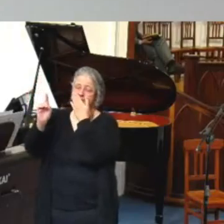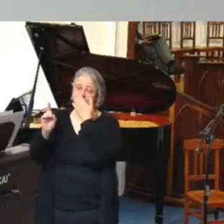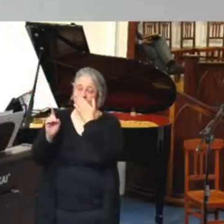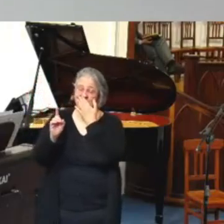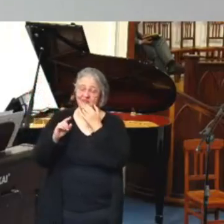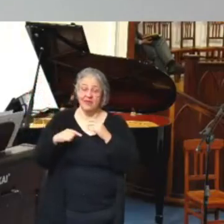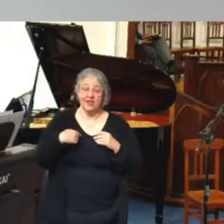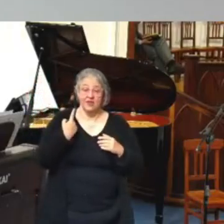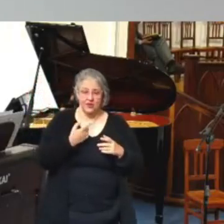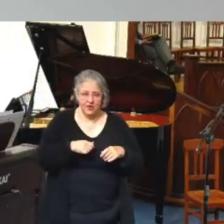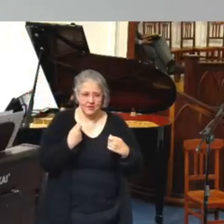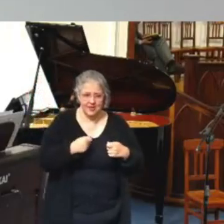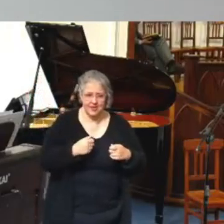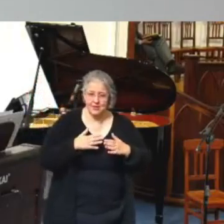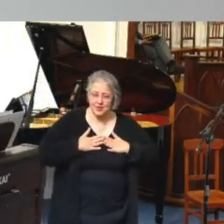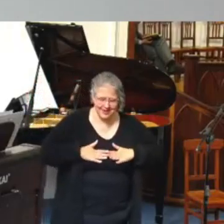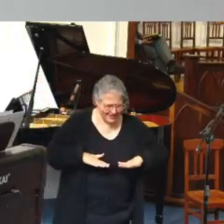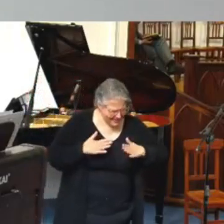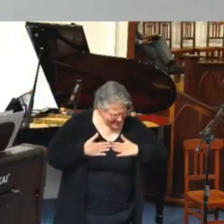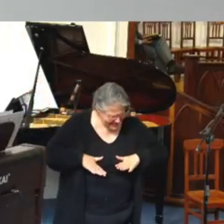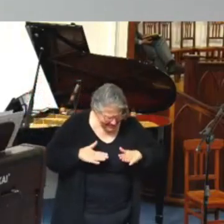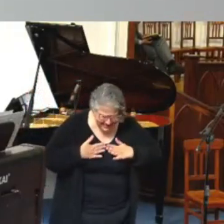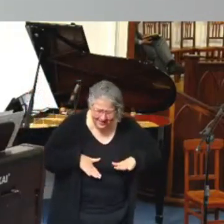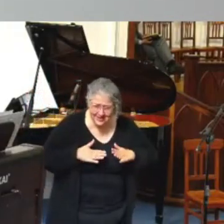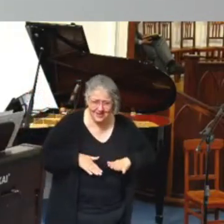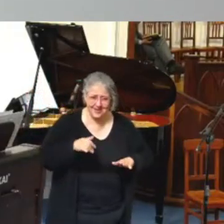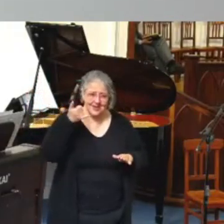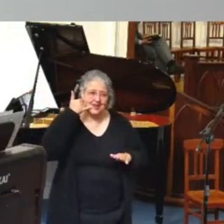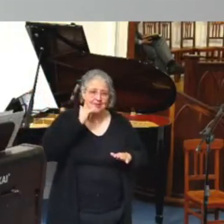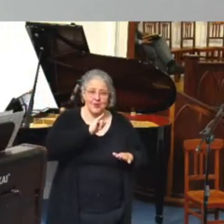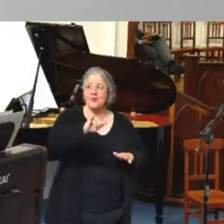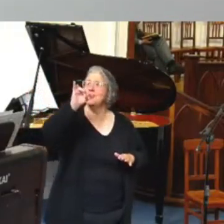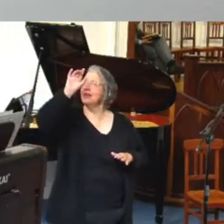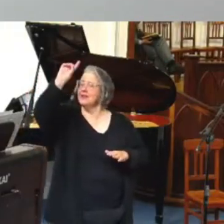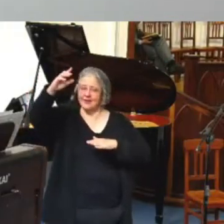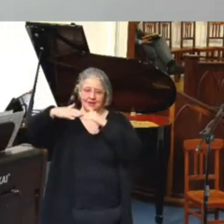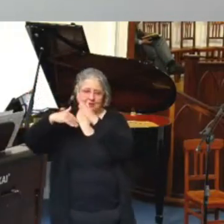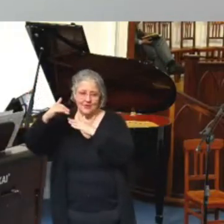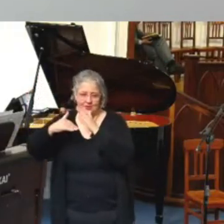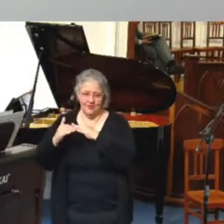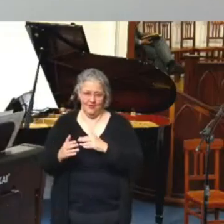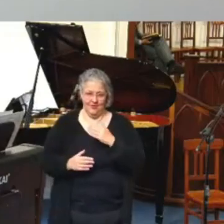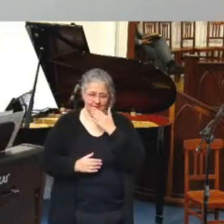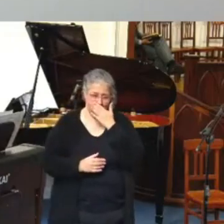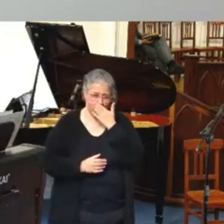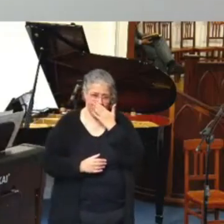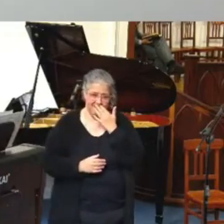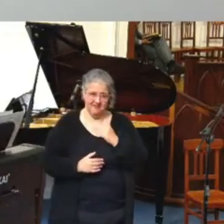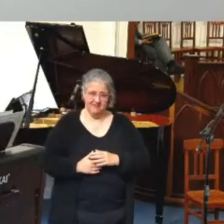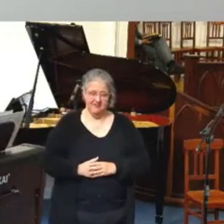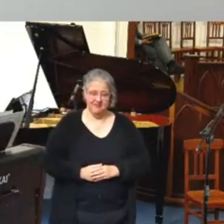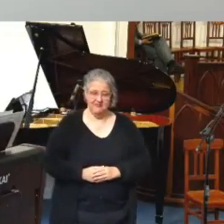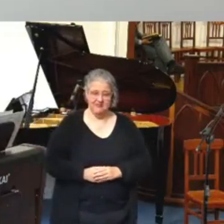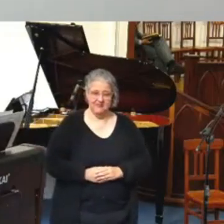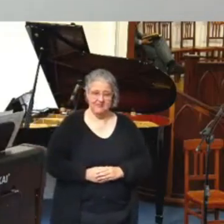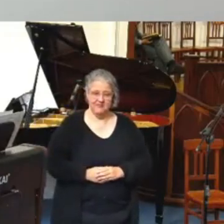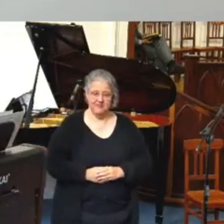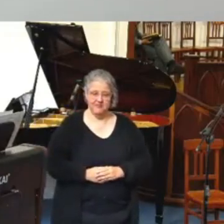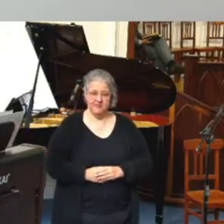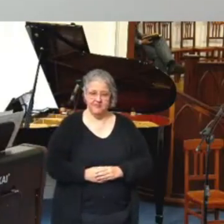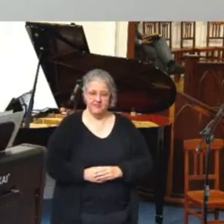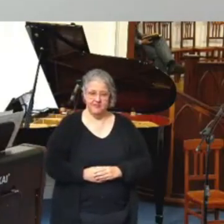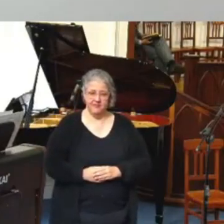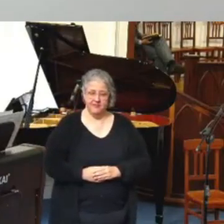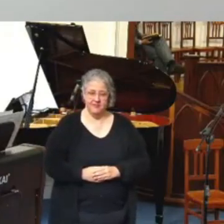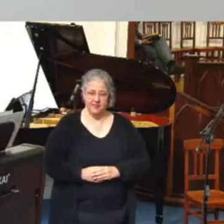descansar nas promessas eternas dEle. O Espírito Santo já habita, já é o nosso consolador. Então não é o Senhor que tem